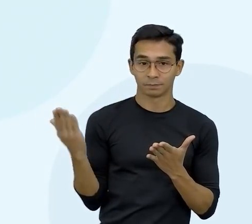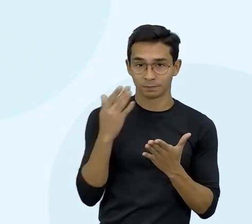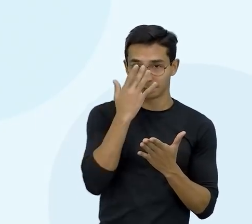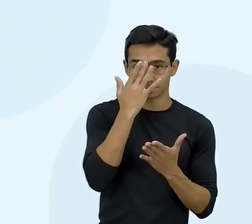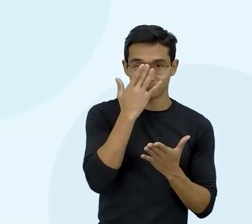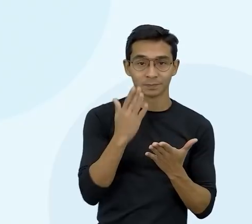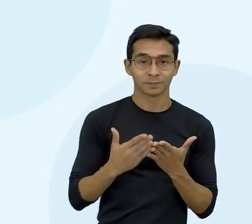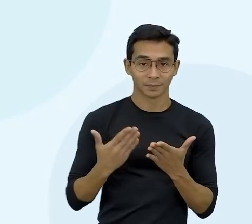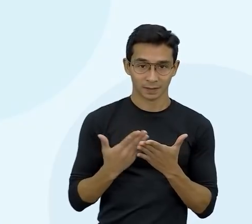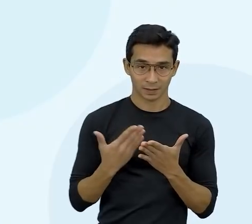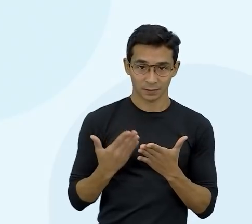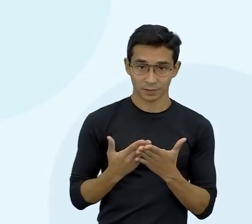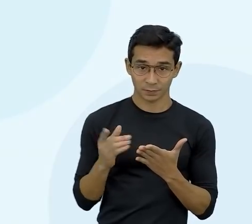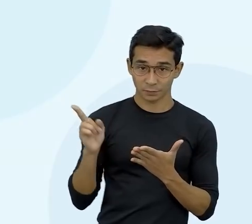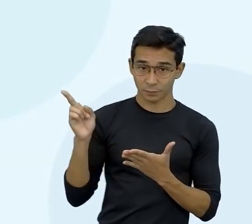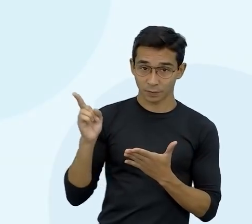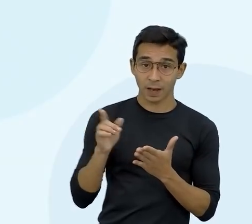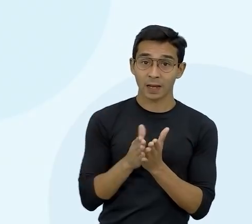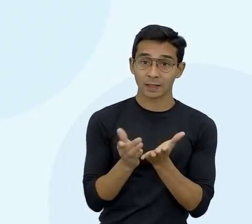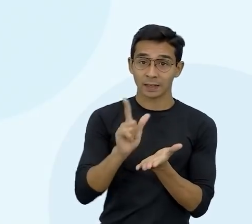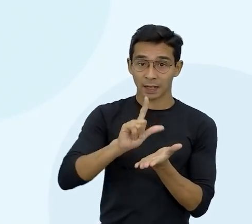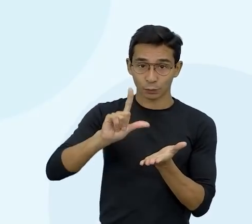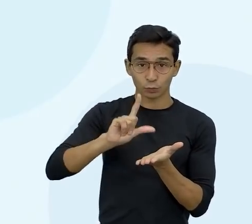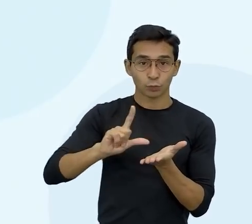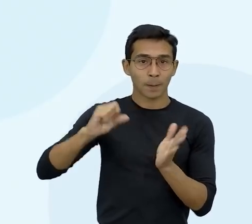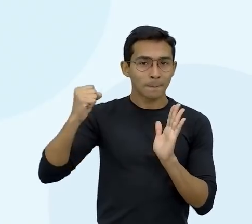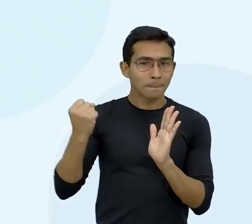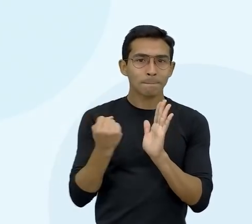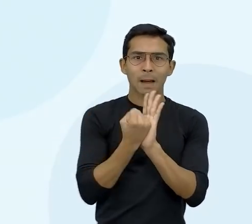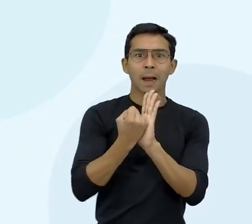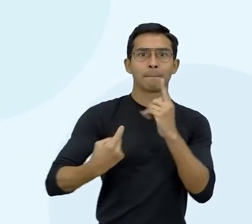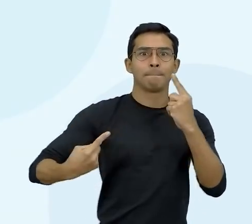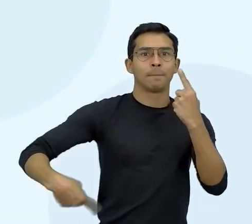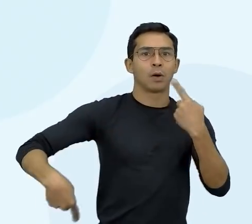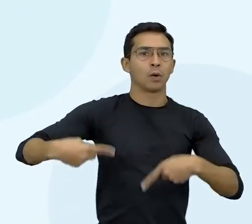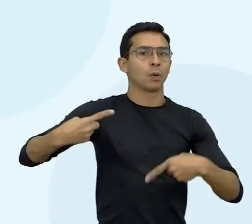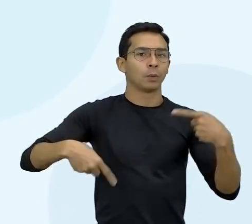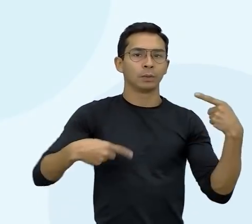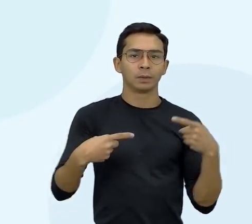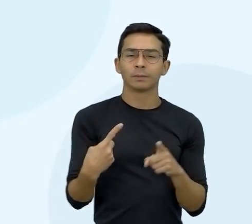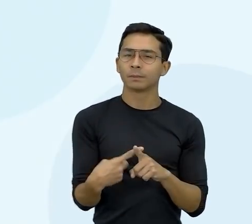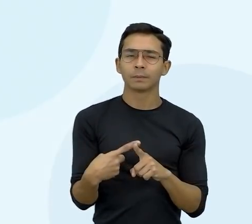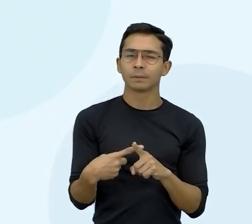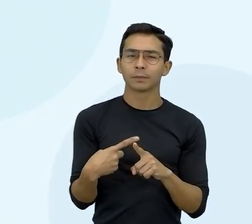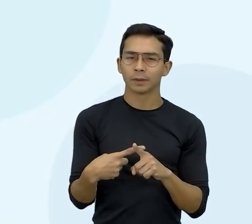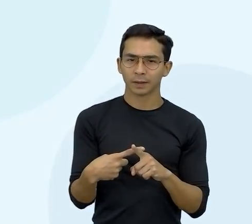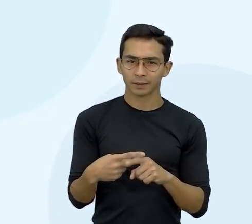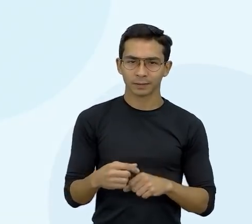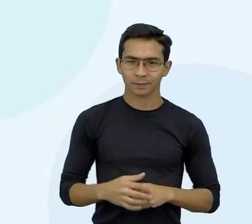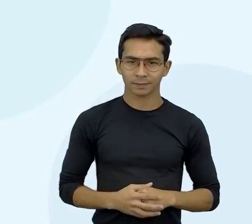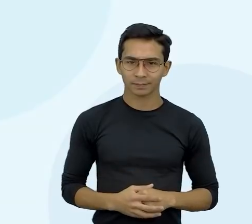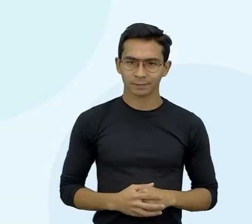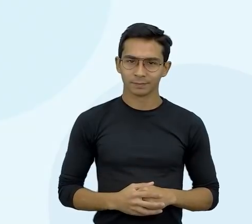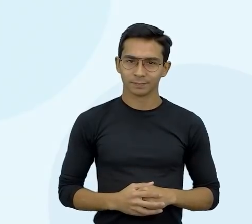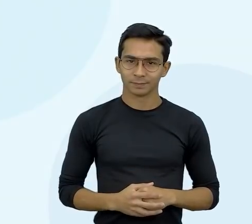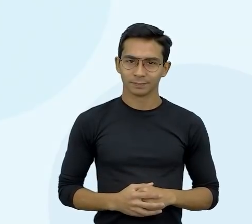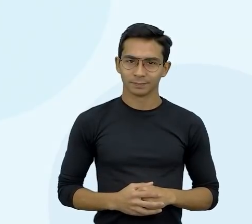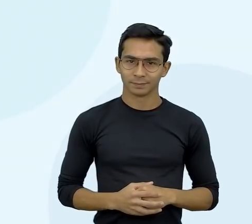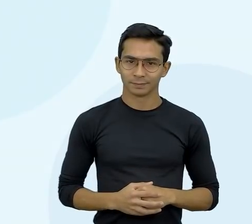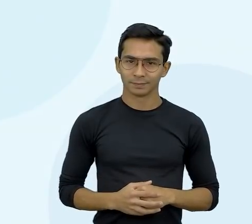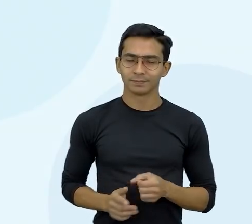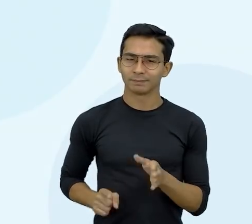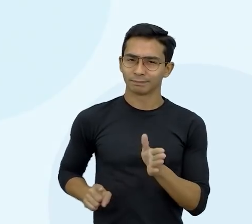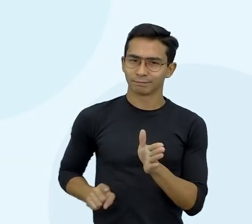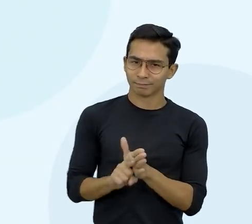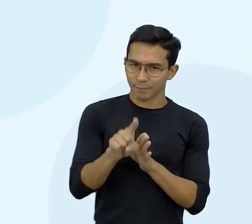que faz dessa obra literária uma obra polêmica? Pode continuar passando, Débora. Pode. A gente vai trazer a pergunta